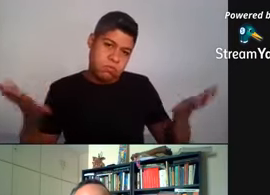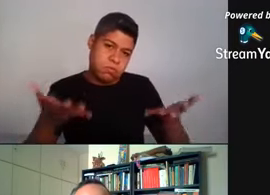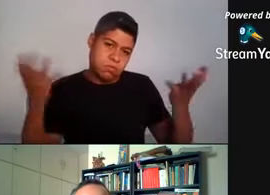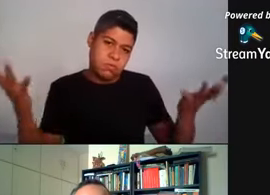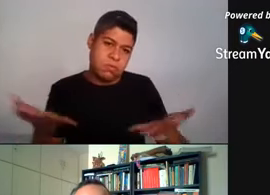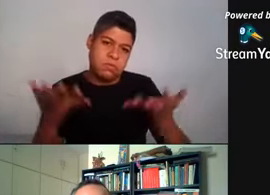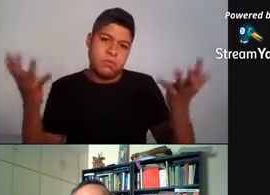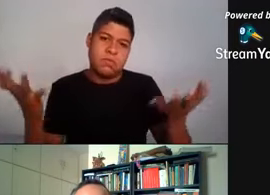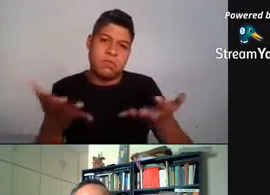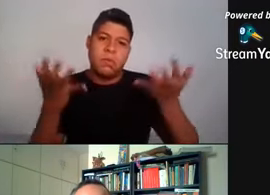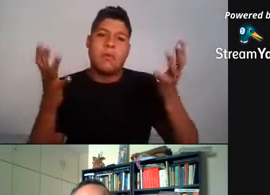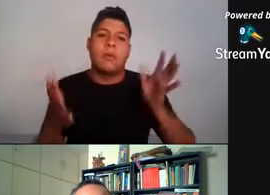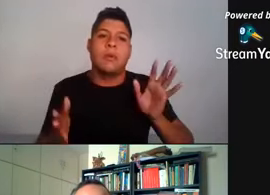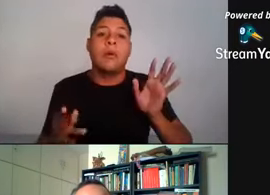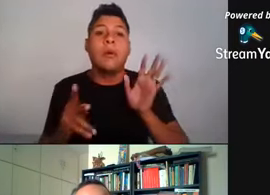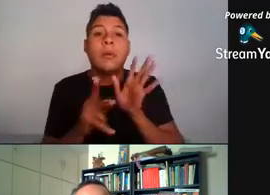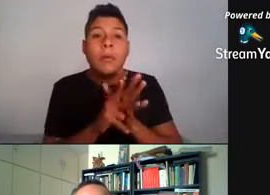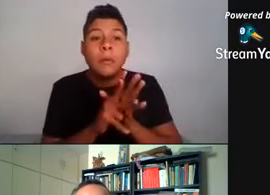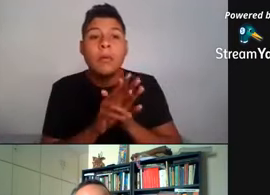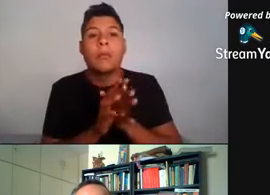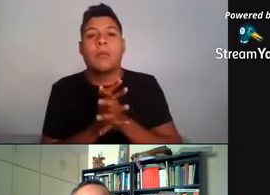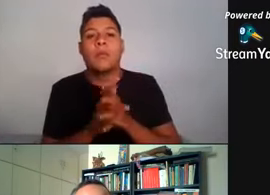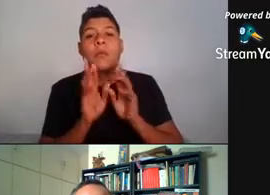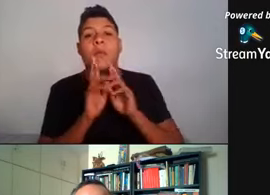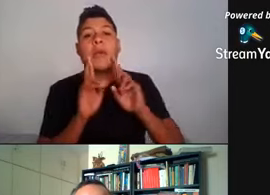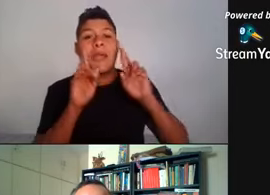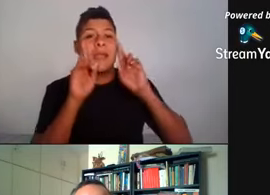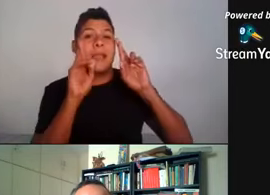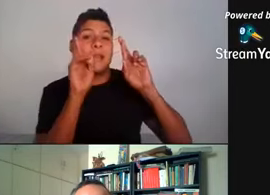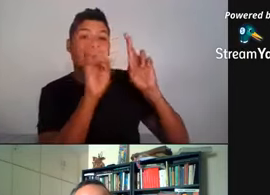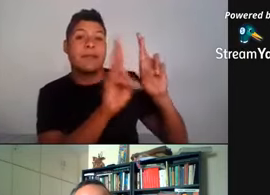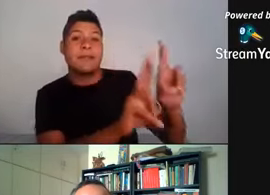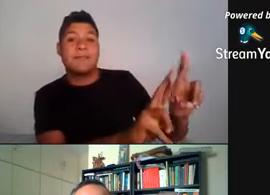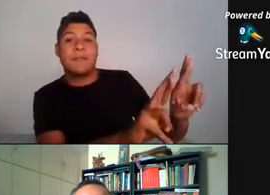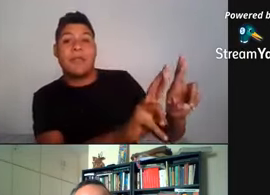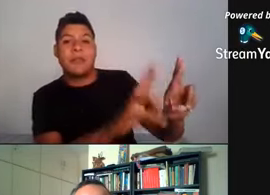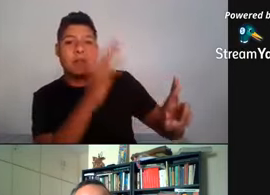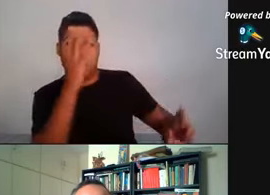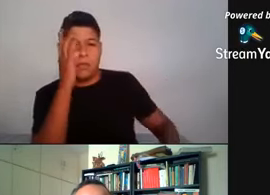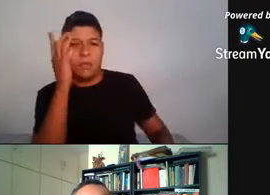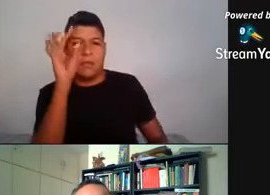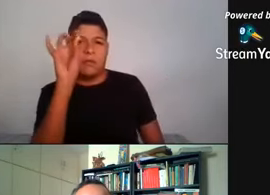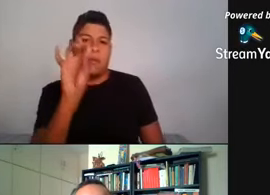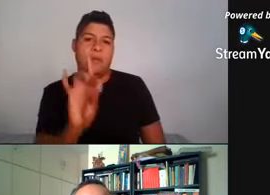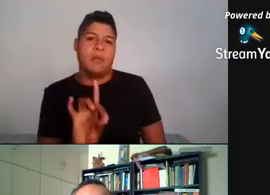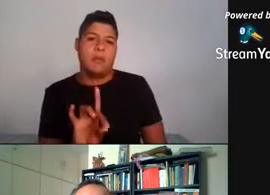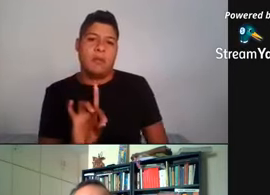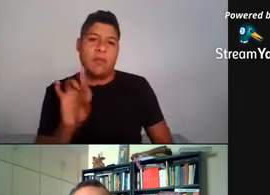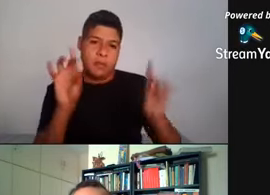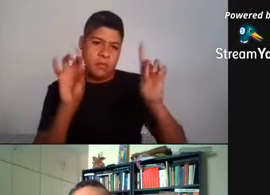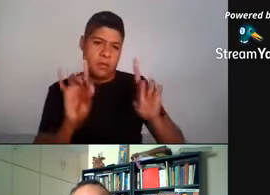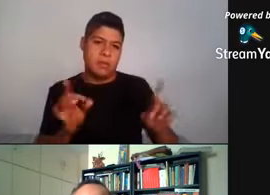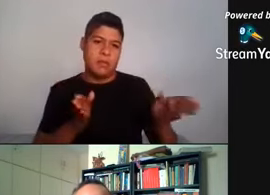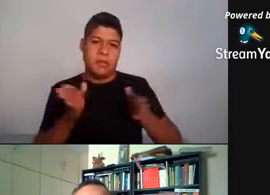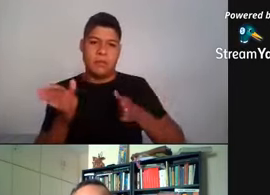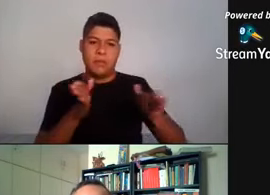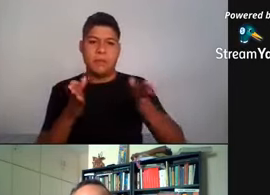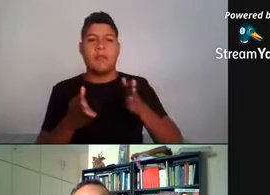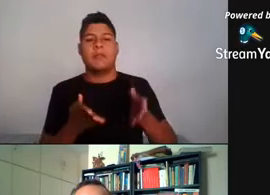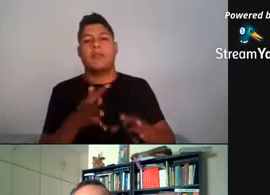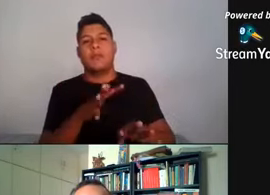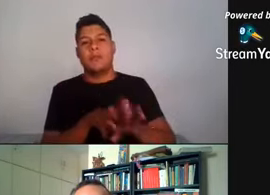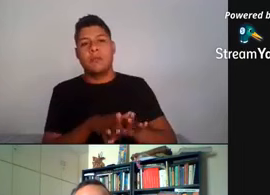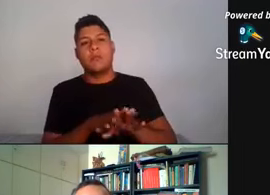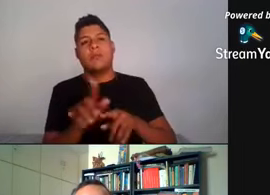né, do respeito à pessoa com deficiência, acessibilidade e inclusão na